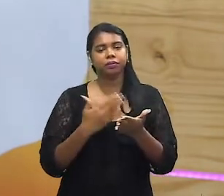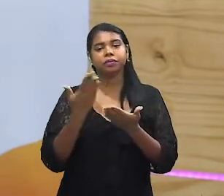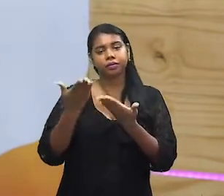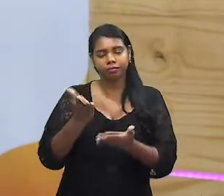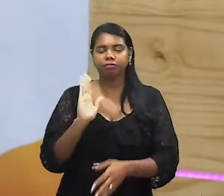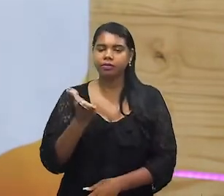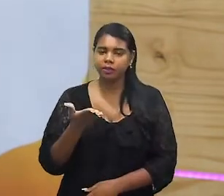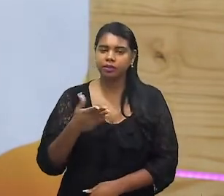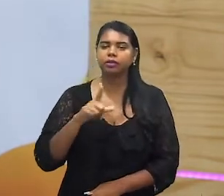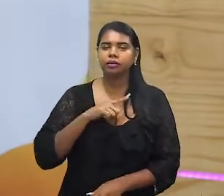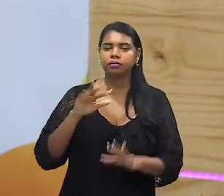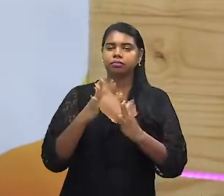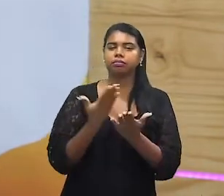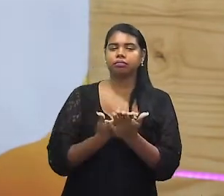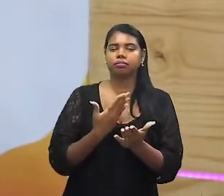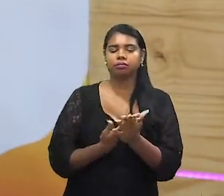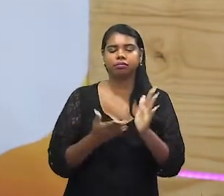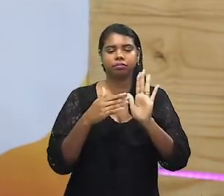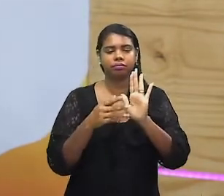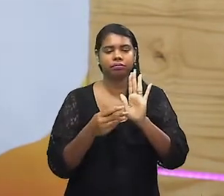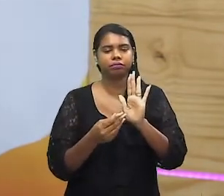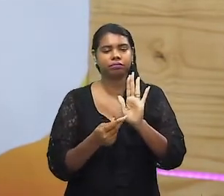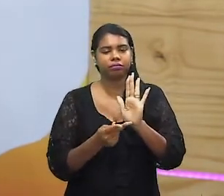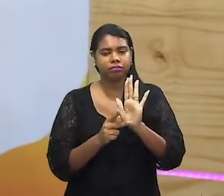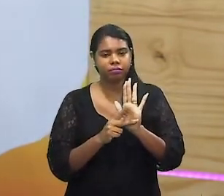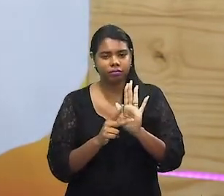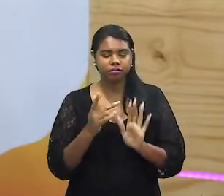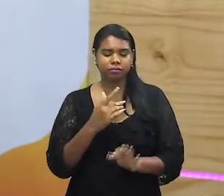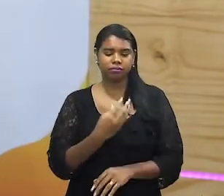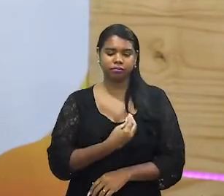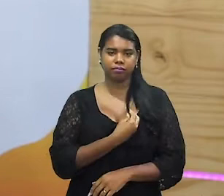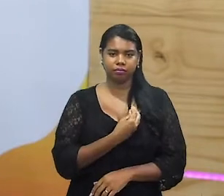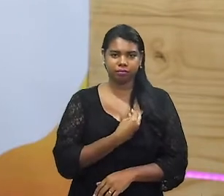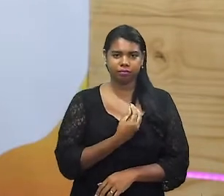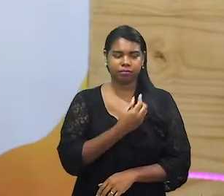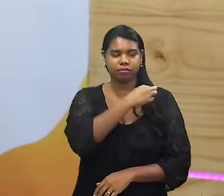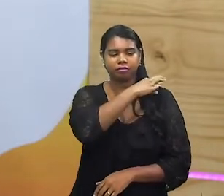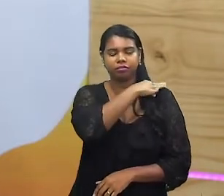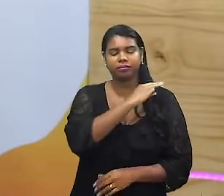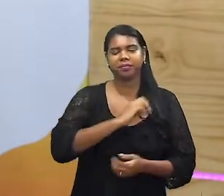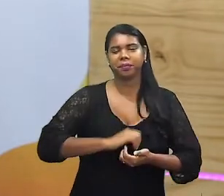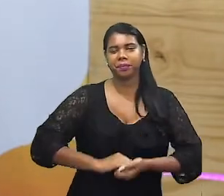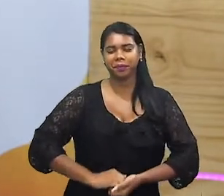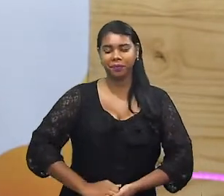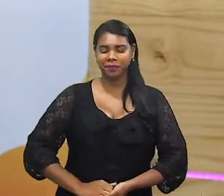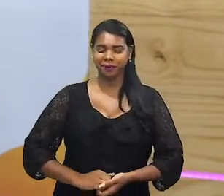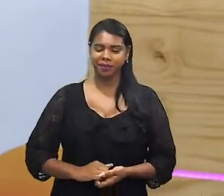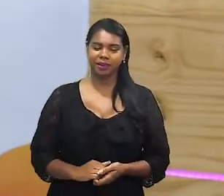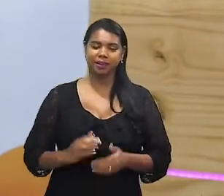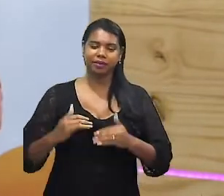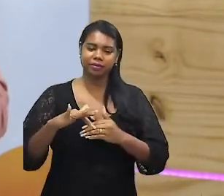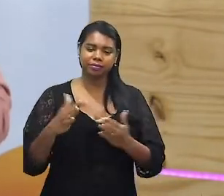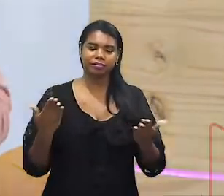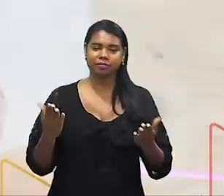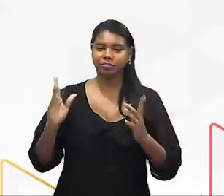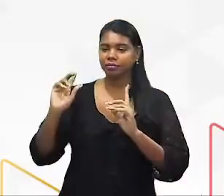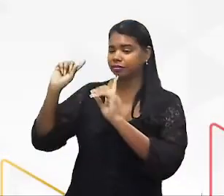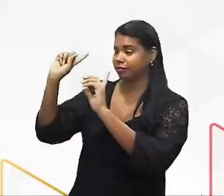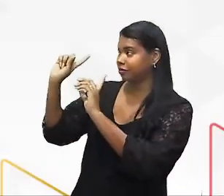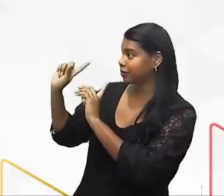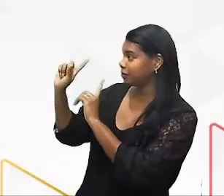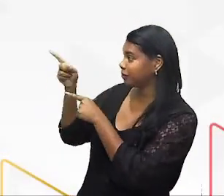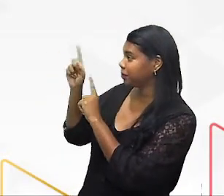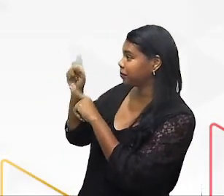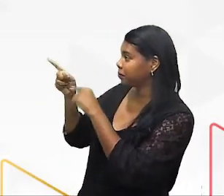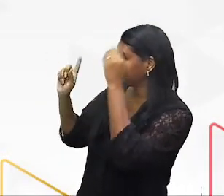vocês já têm de projeto de vida para o ensino médio. Então, sem mais delongas, vamos para o primeiro slide. Olha